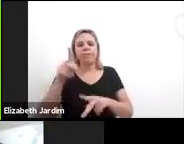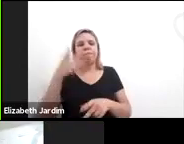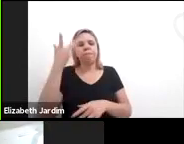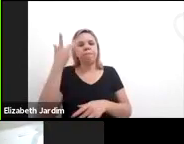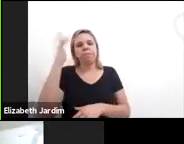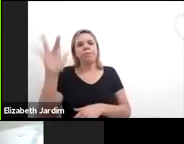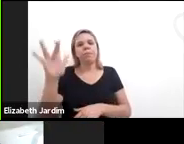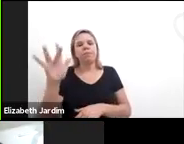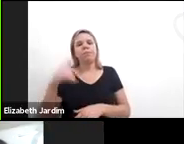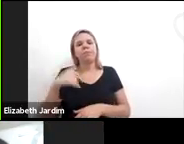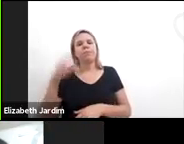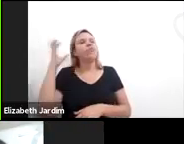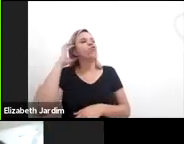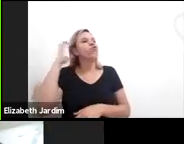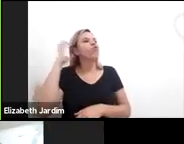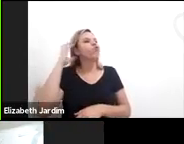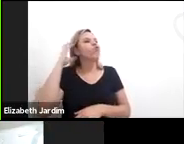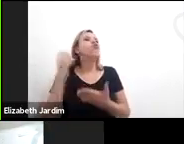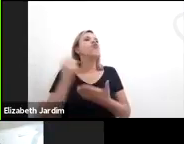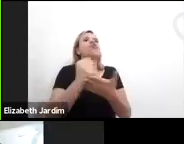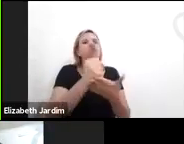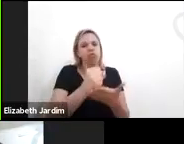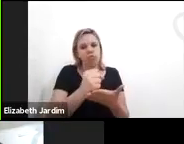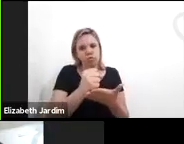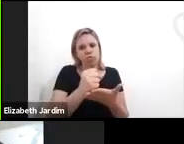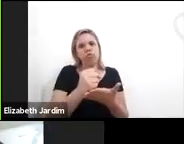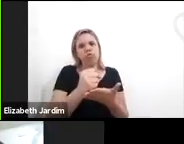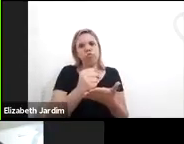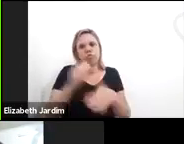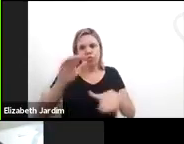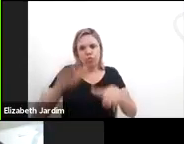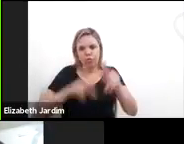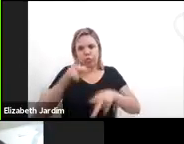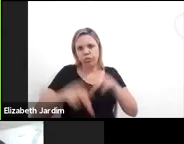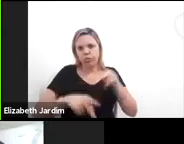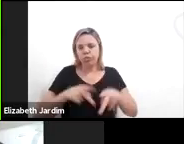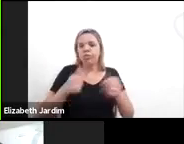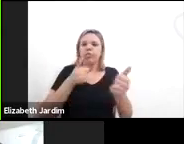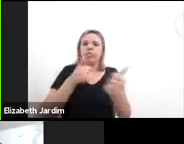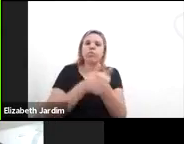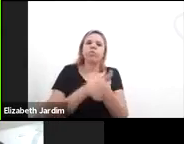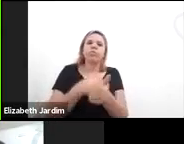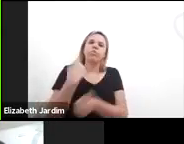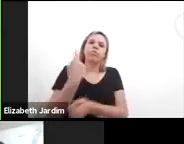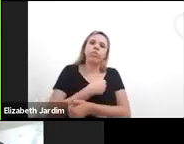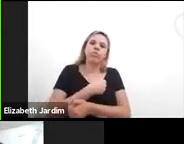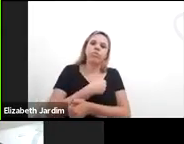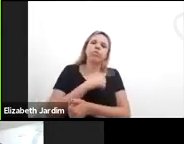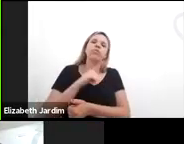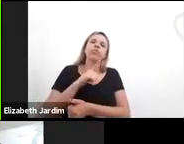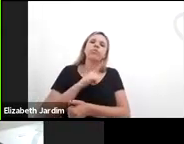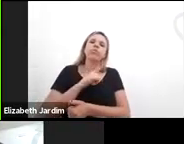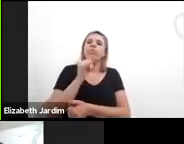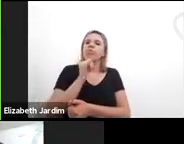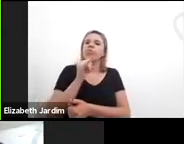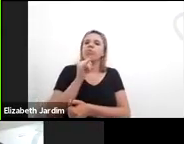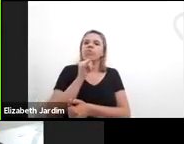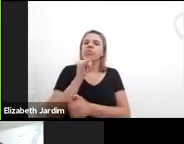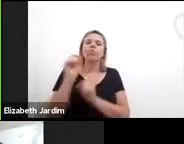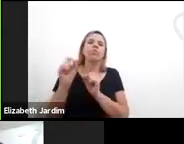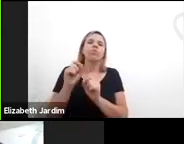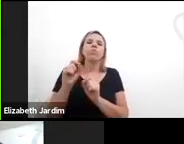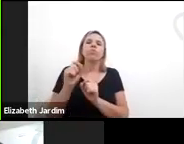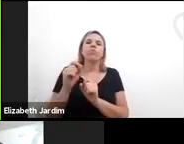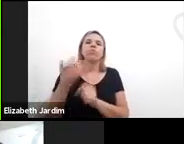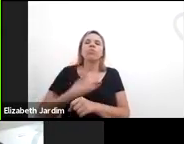o que o fonoaudiólogo pode ajudar, né? E às vezes pessoas muito próximas da gente. Eu tenho um exemplo da minha comadre,